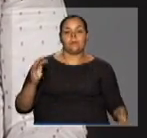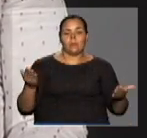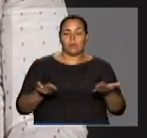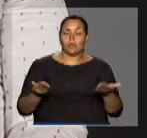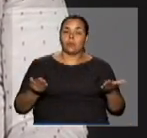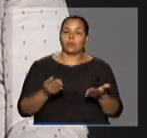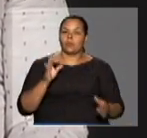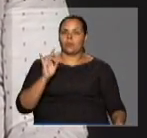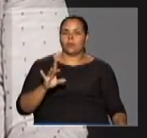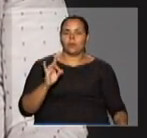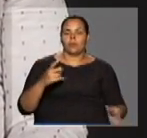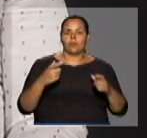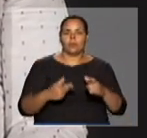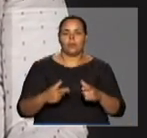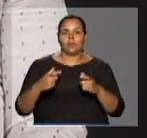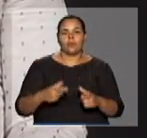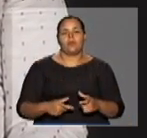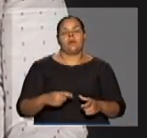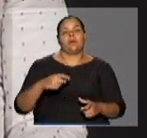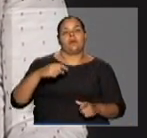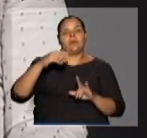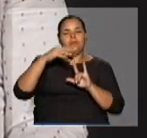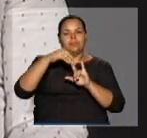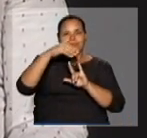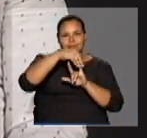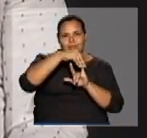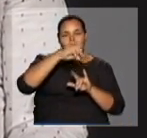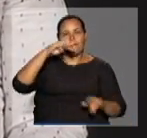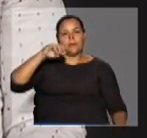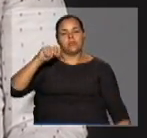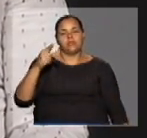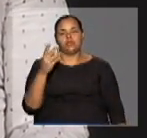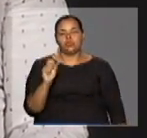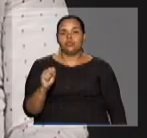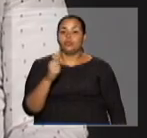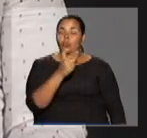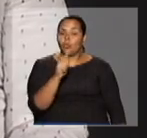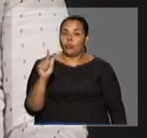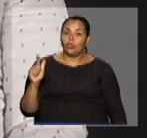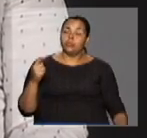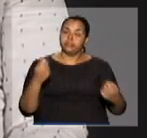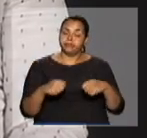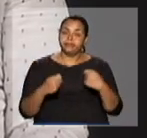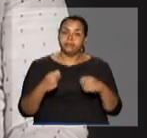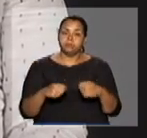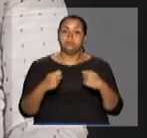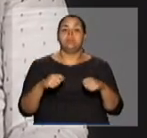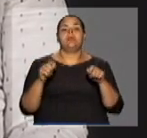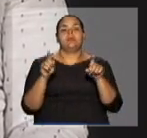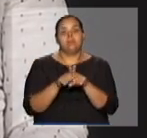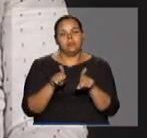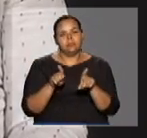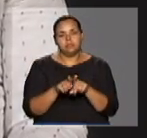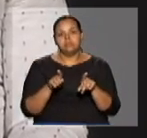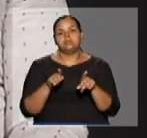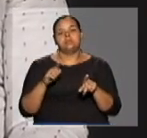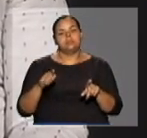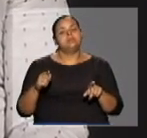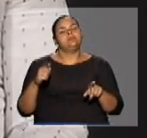que atualmente só Manguinhos, aqui no Rio de Janeiro, produz a vacina. E seria importante que outros institutos também